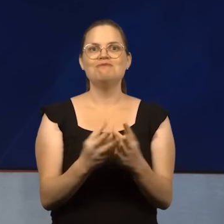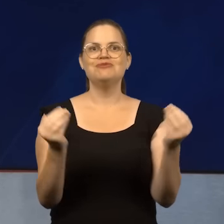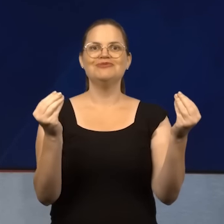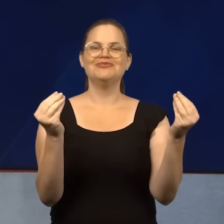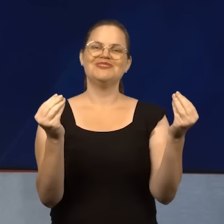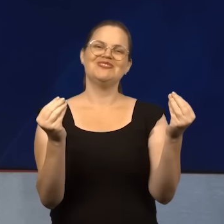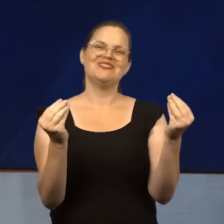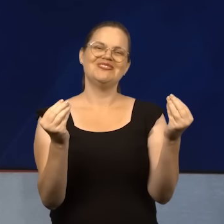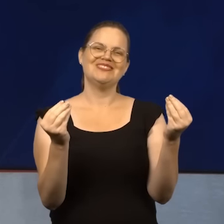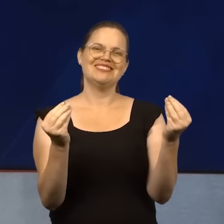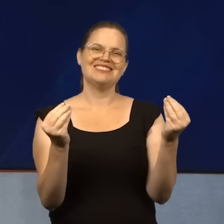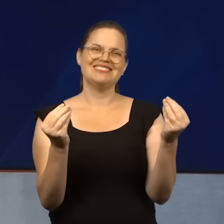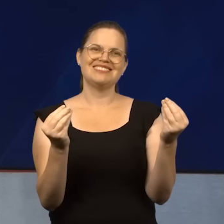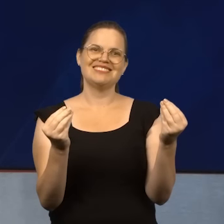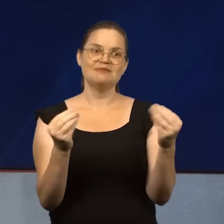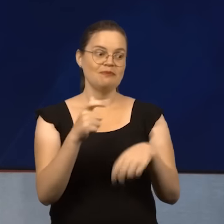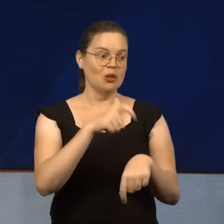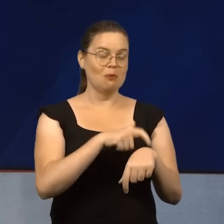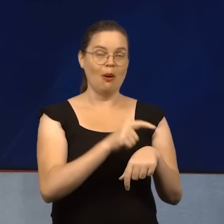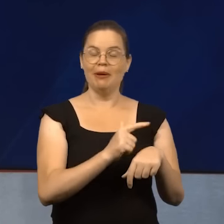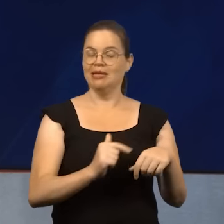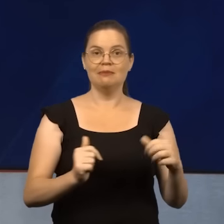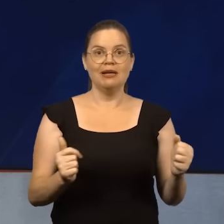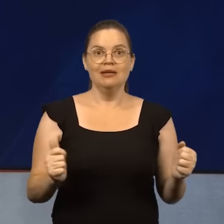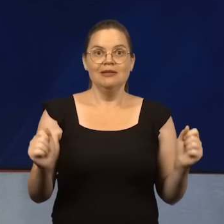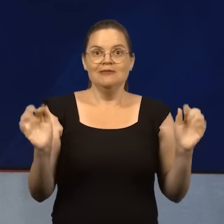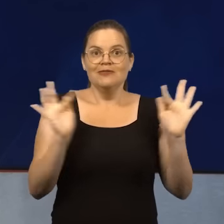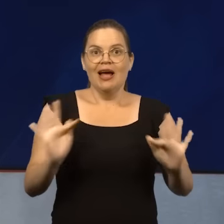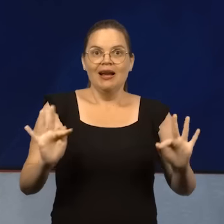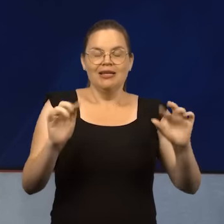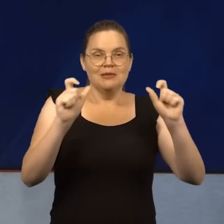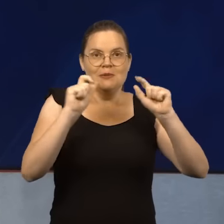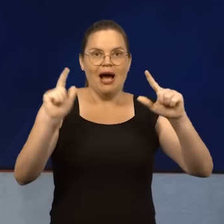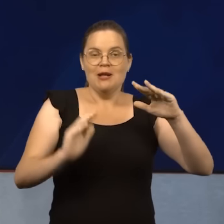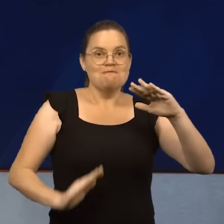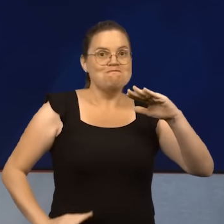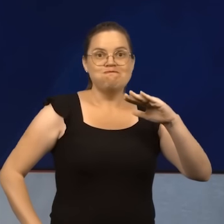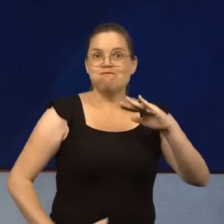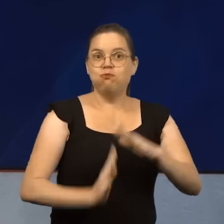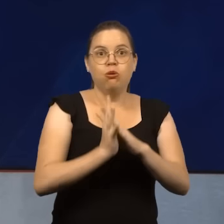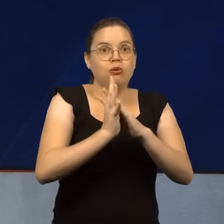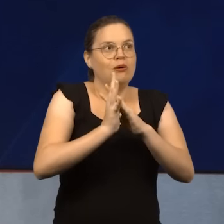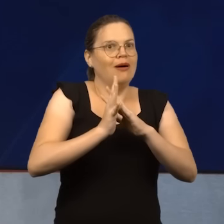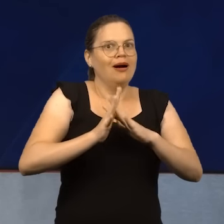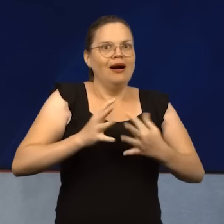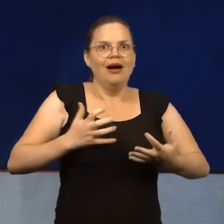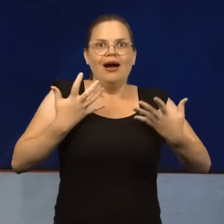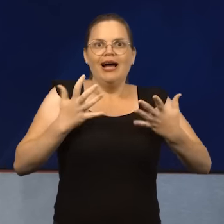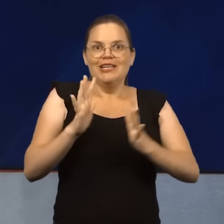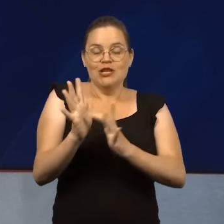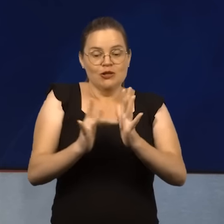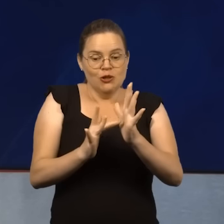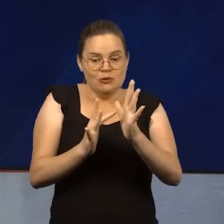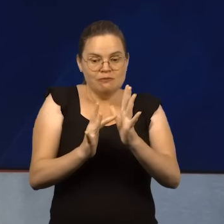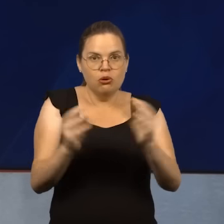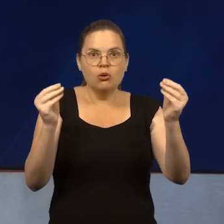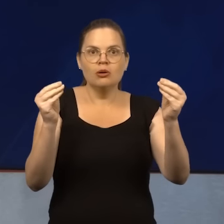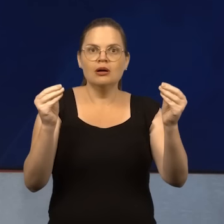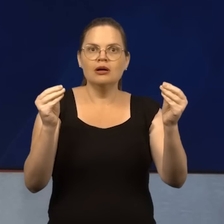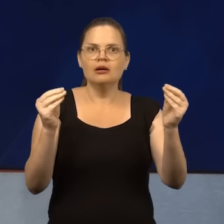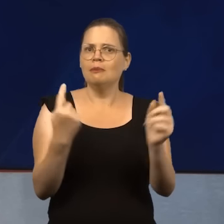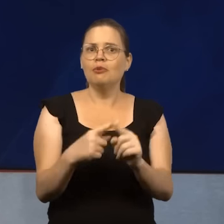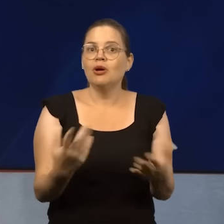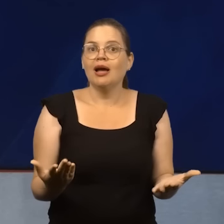desapareceu. No auge da história, no ápice da alegria. Por que Jesus desapareceu naquele